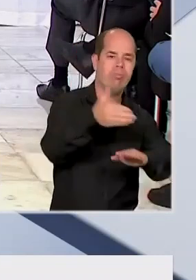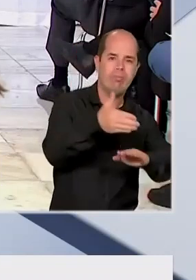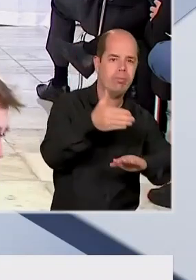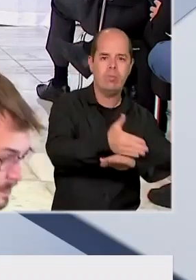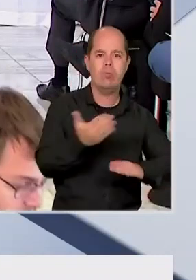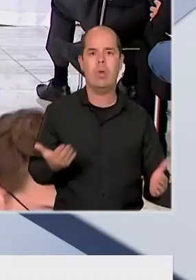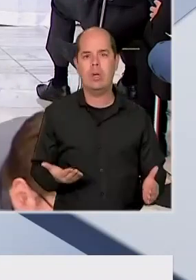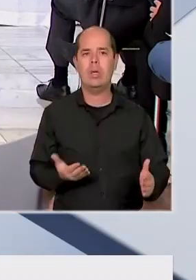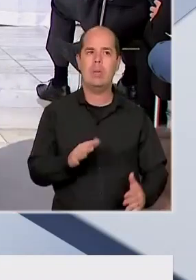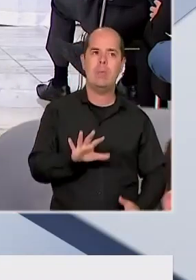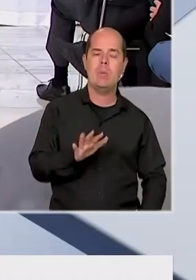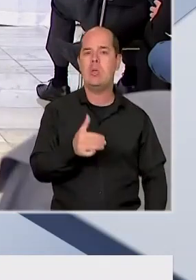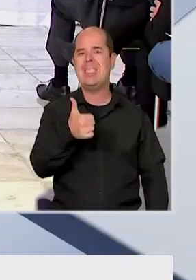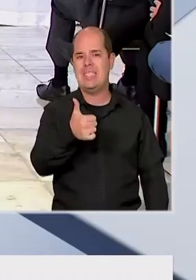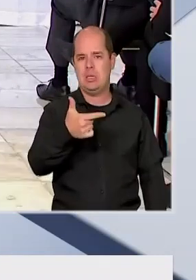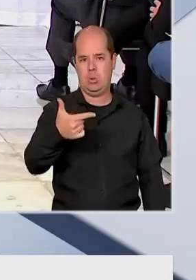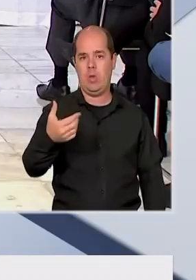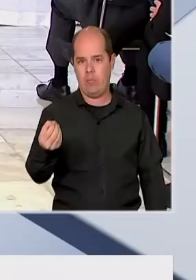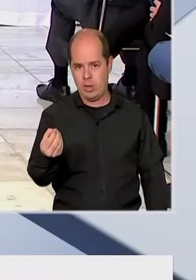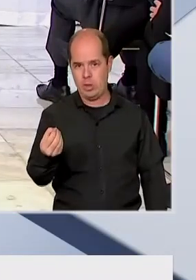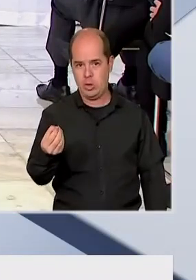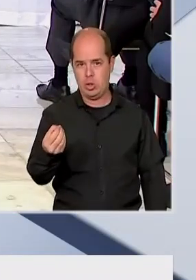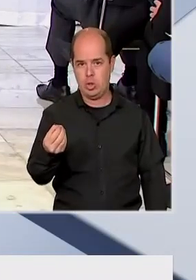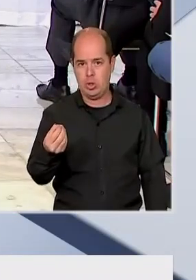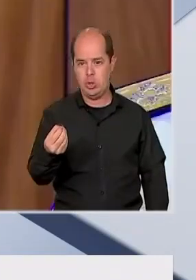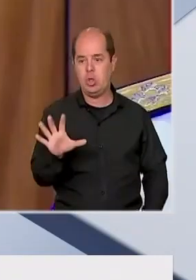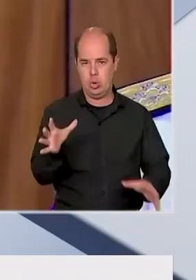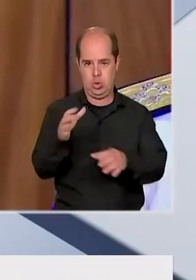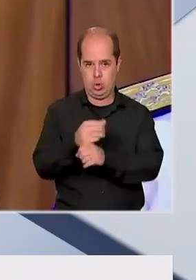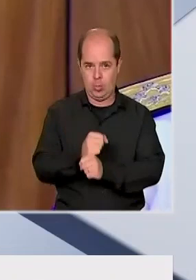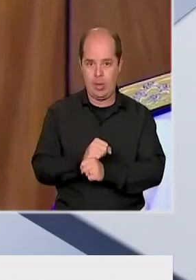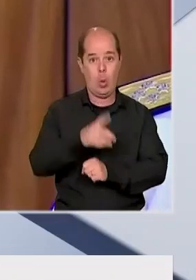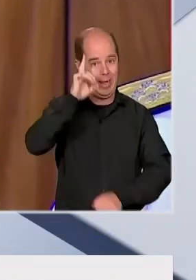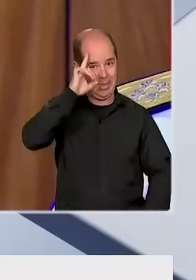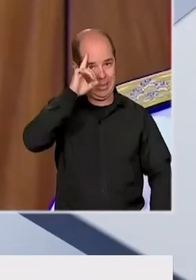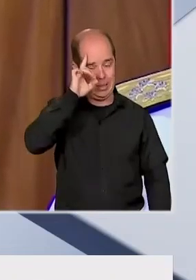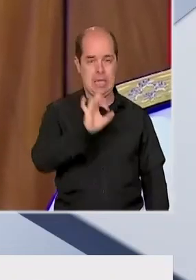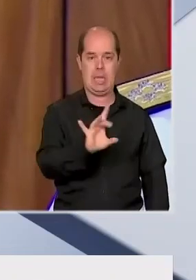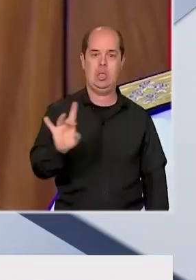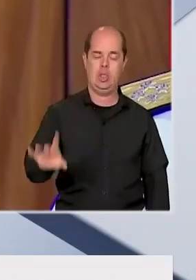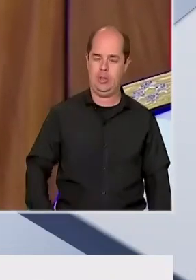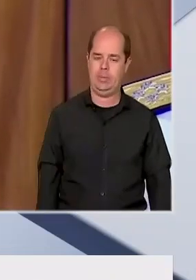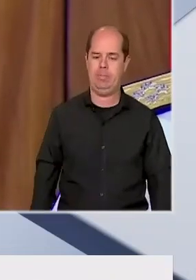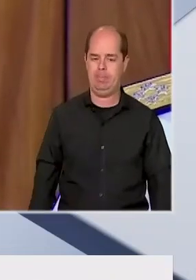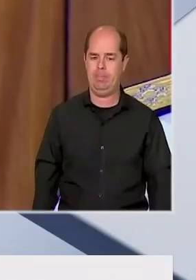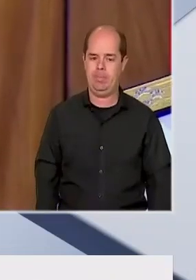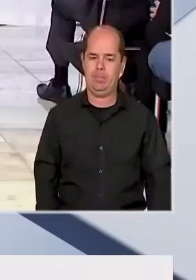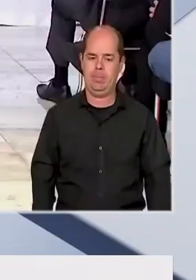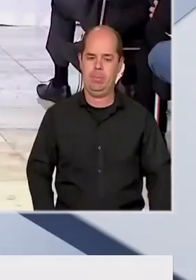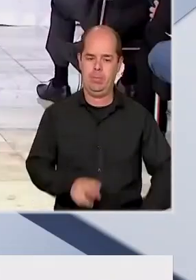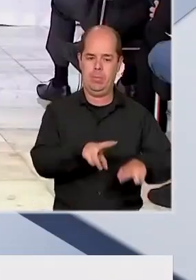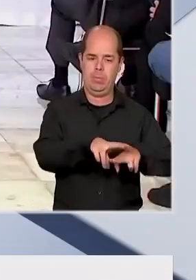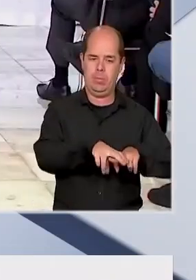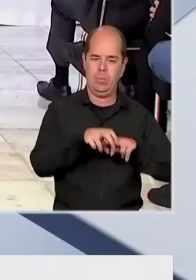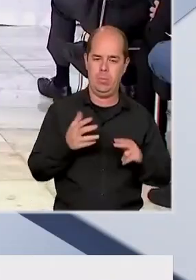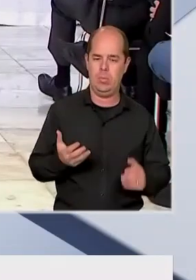primeiro rastreamento de armas e munições no Brasil importadas e fabricadas aqui juntar alhe o sistema da sinarm